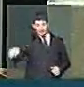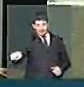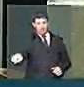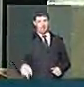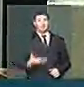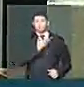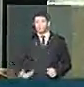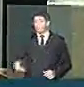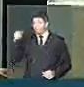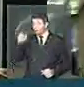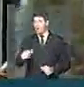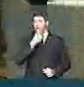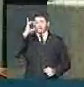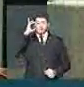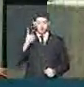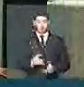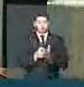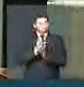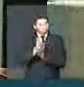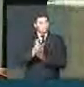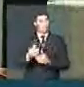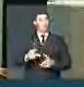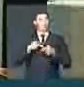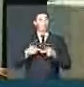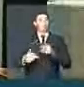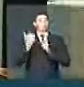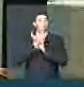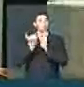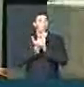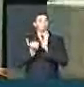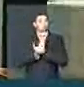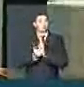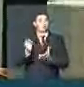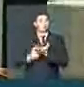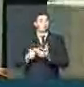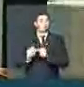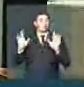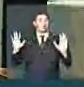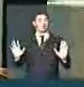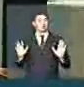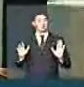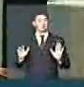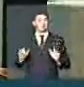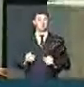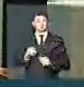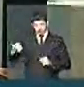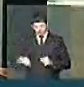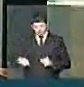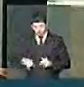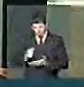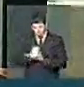do governo Dilma, que cumpra o programa que se comprometeram, se são vítimas da